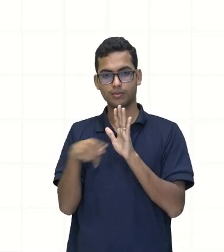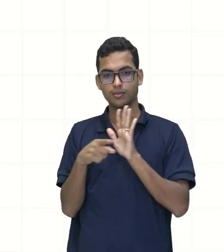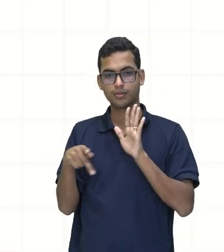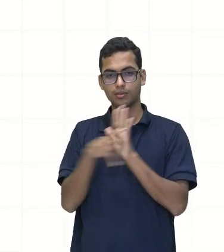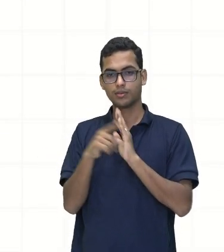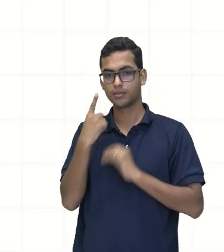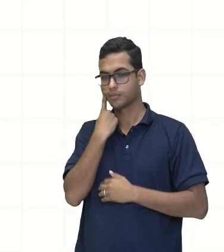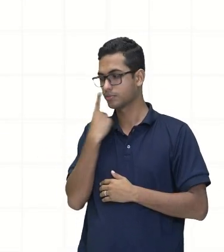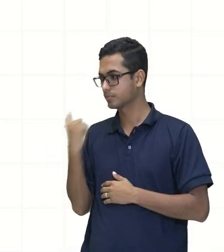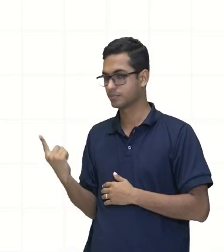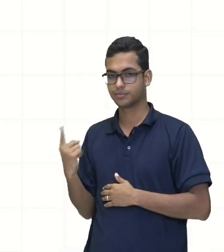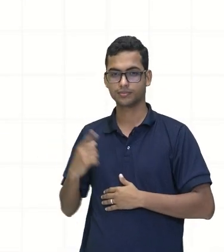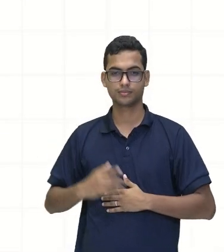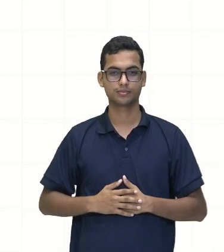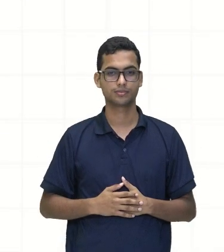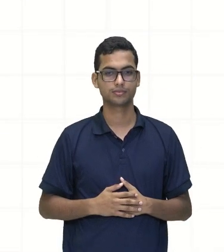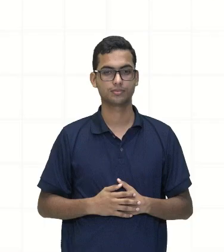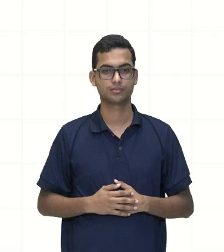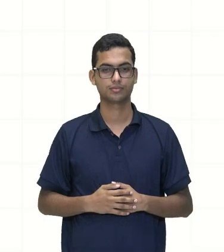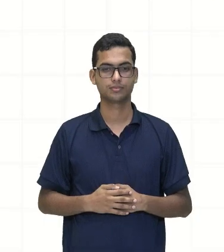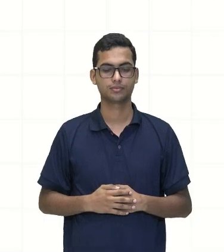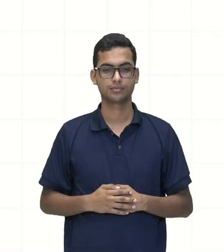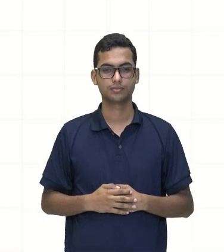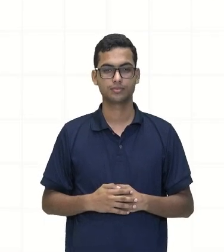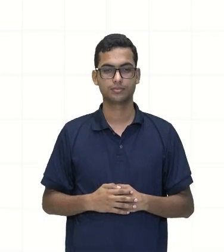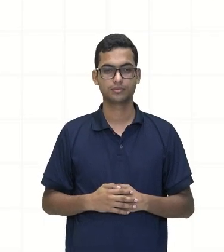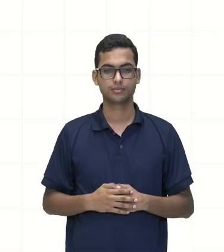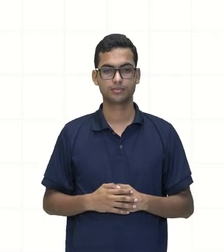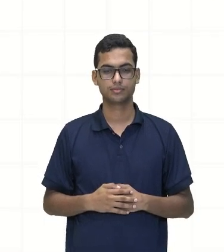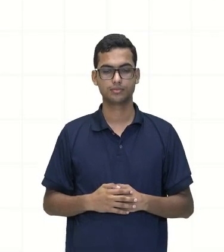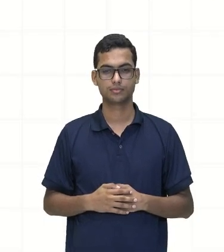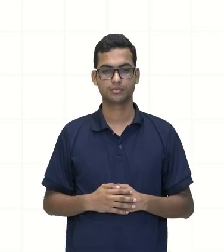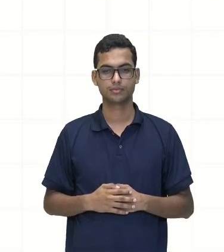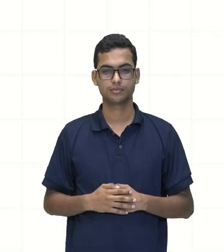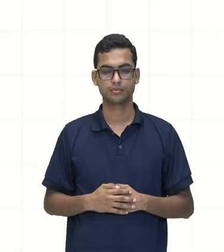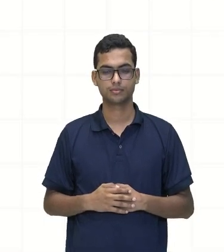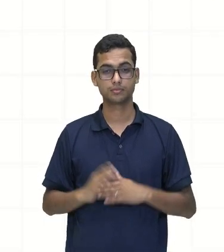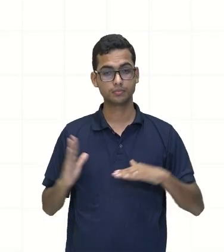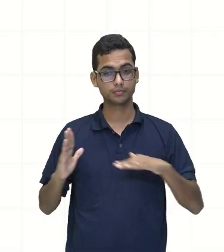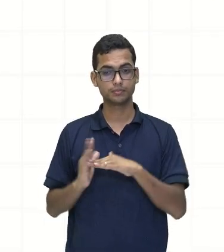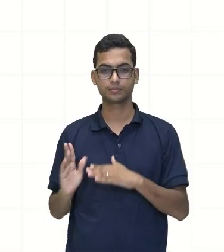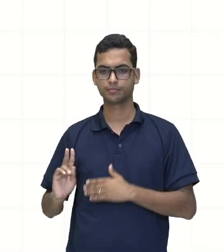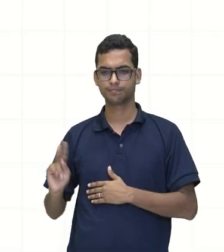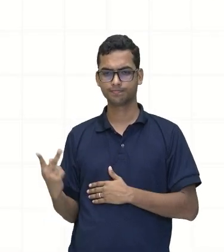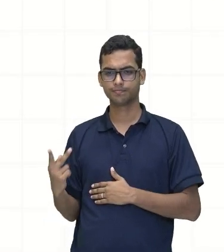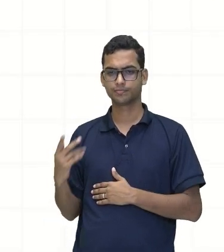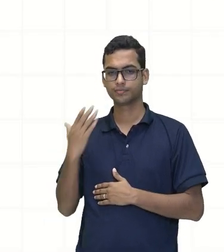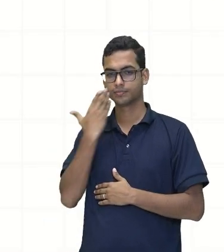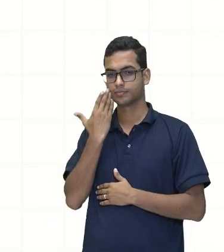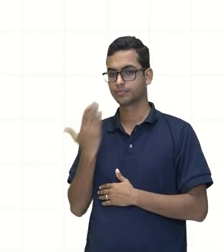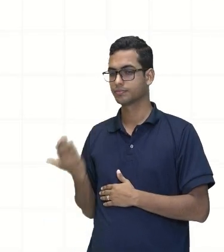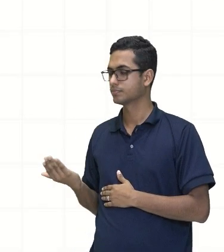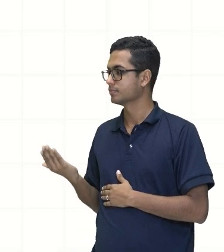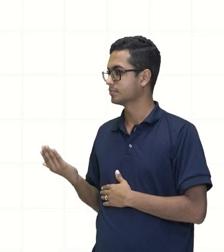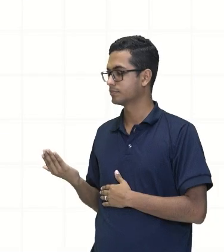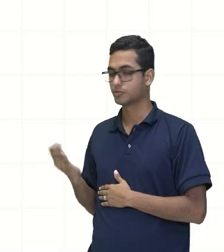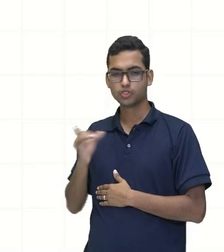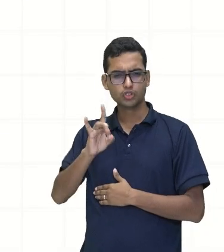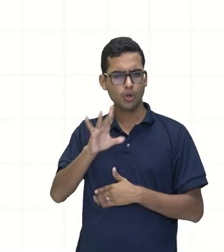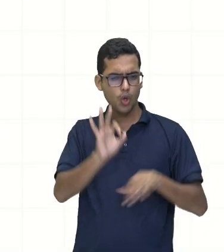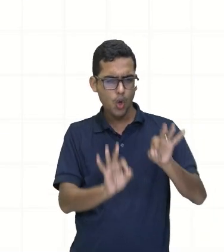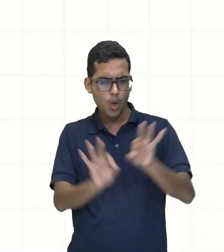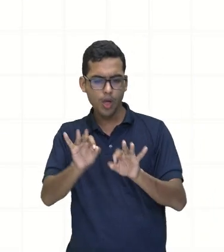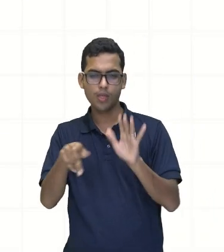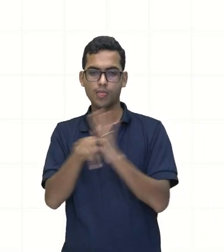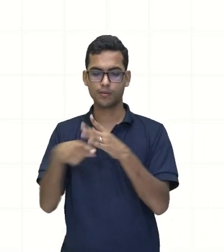Vamos só ajeitar aqui a setinha, né? Sai da letra E e vai para a letra F. Sai